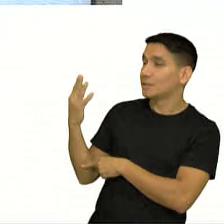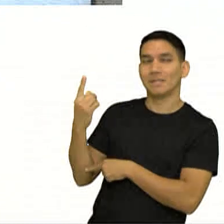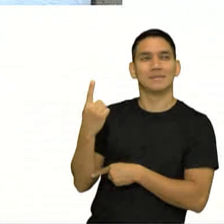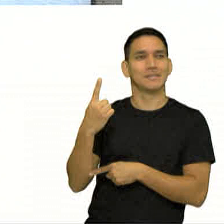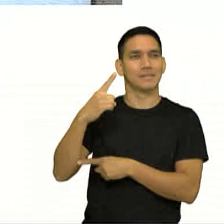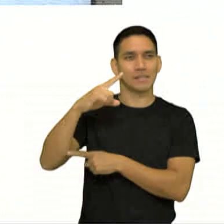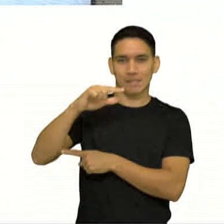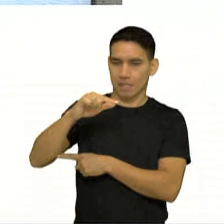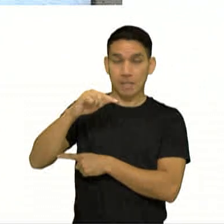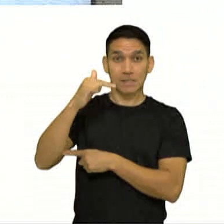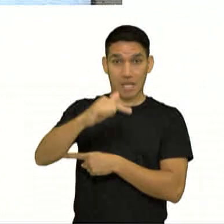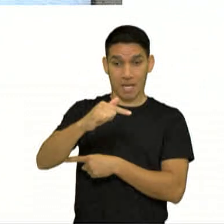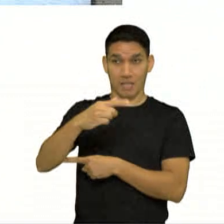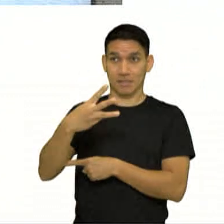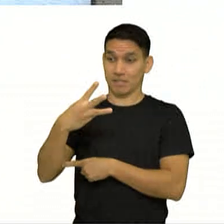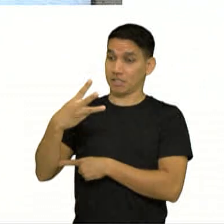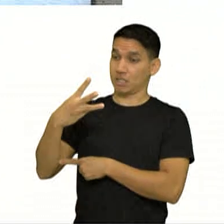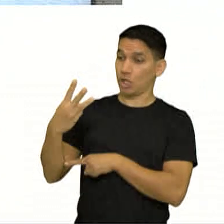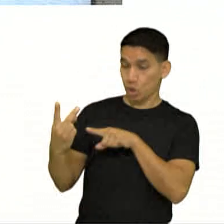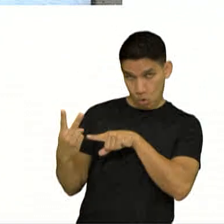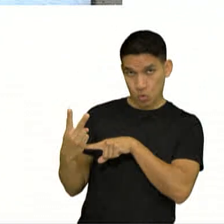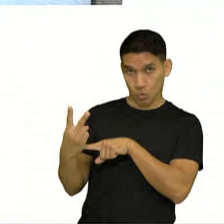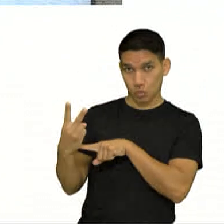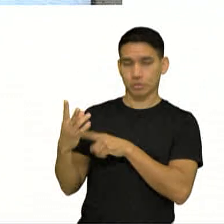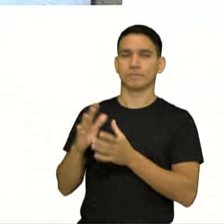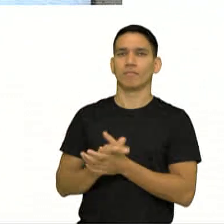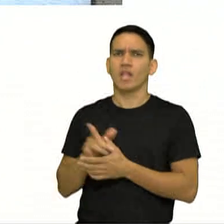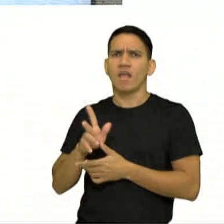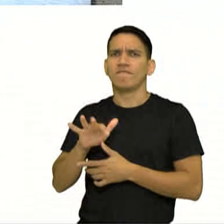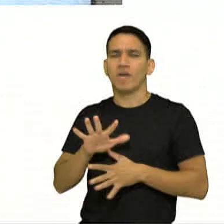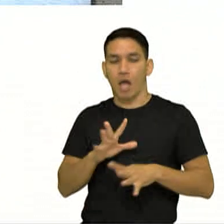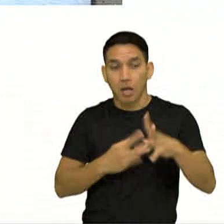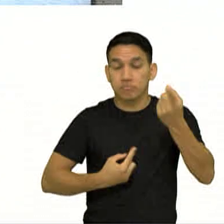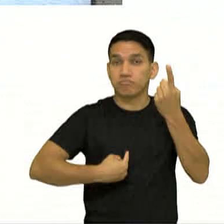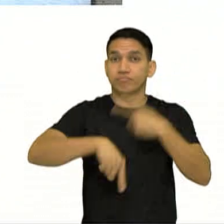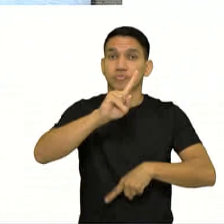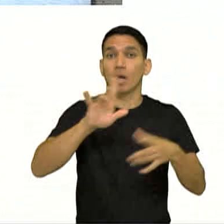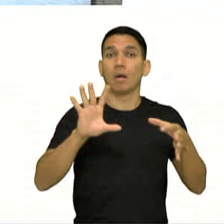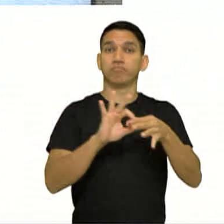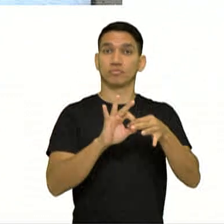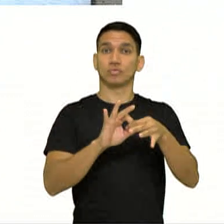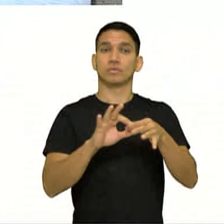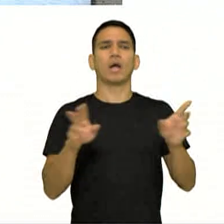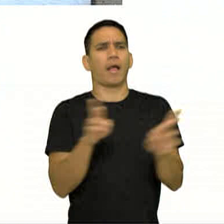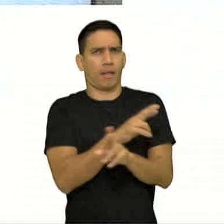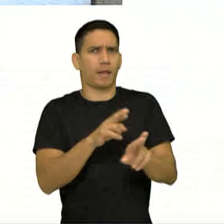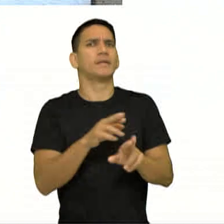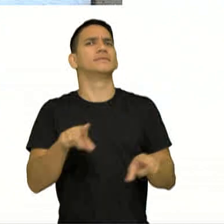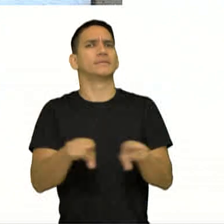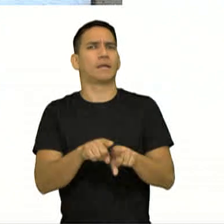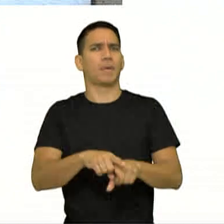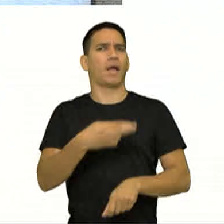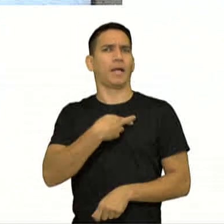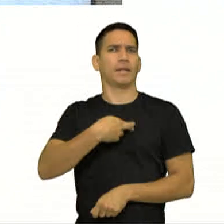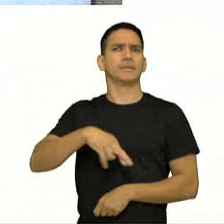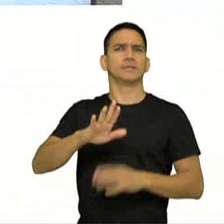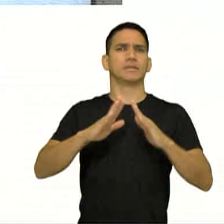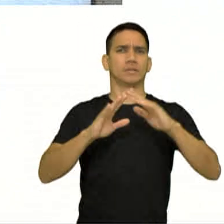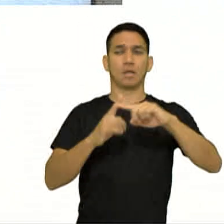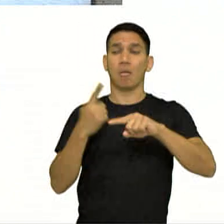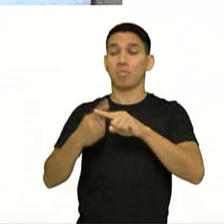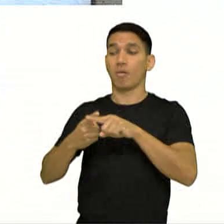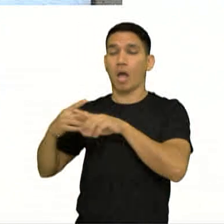muita força política com isso, até em relação à igreja, né? Porque os muçulmanos eles estavam invadindo cada vez mais